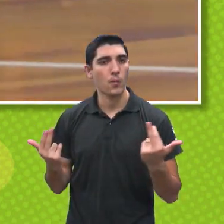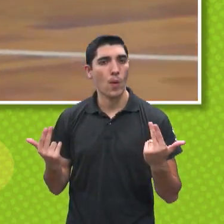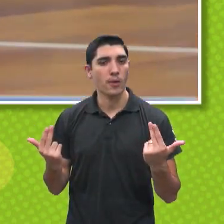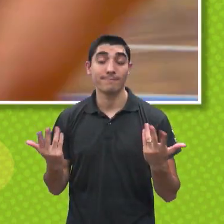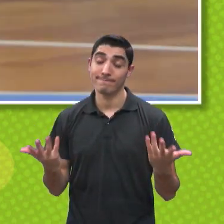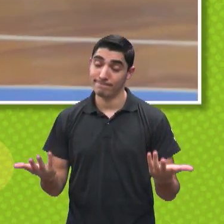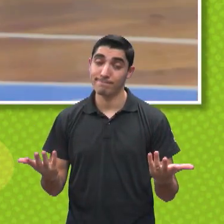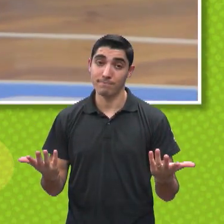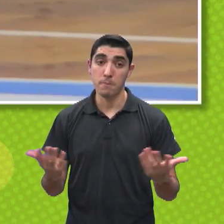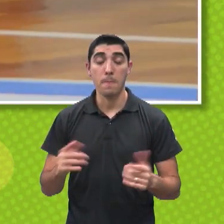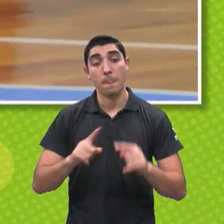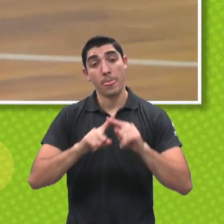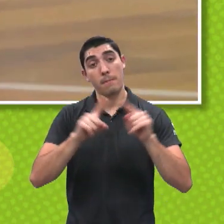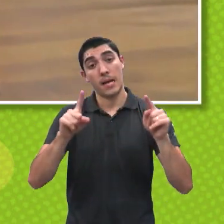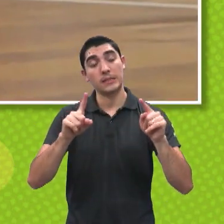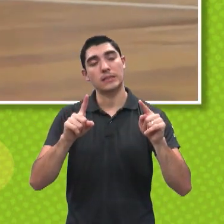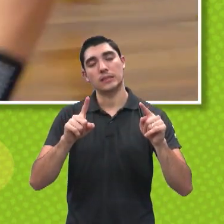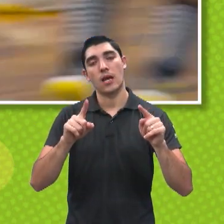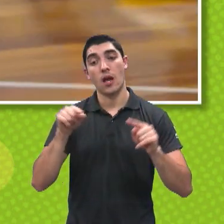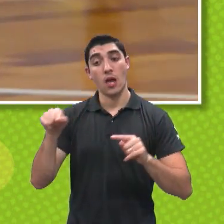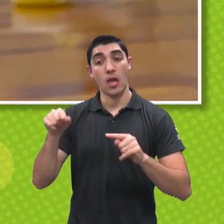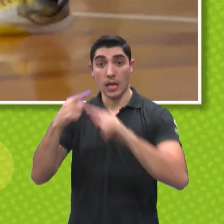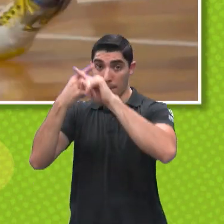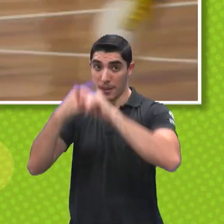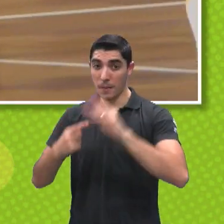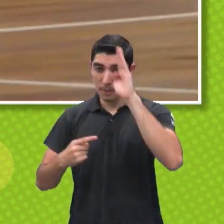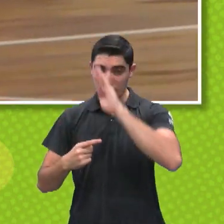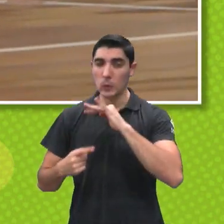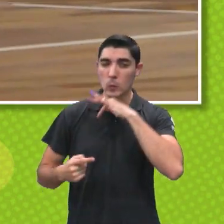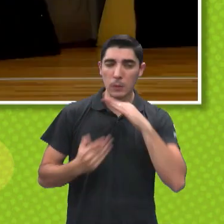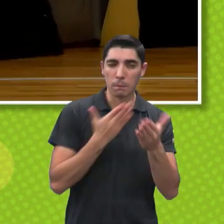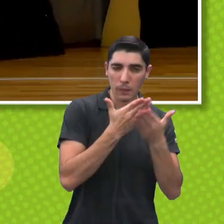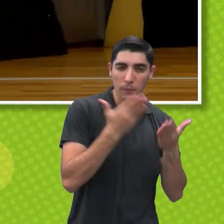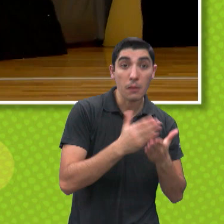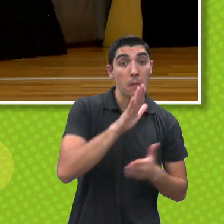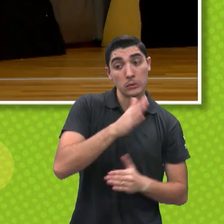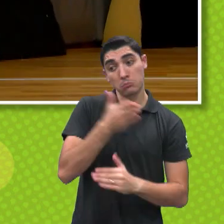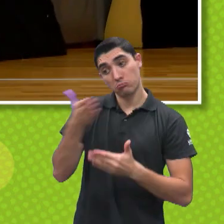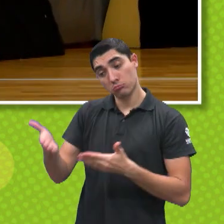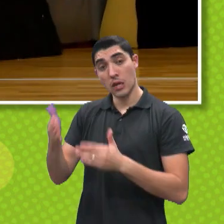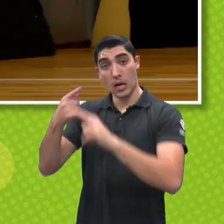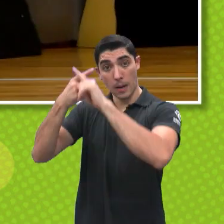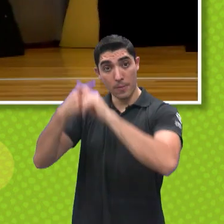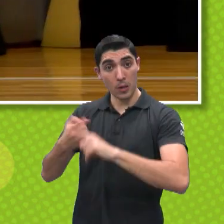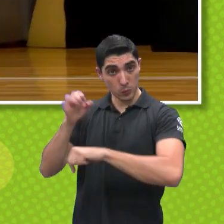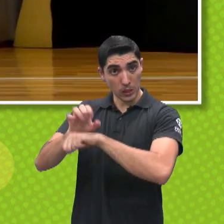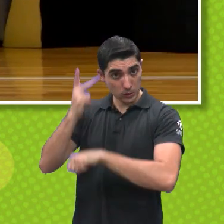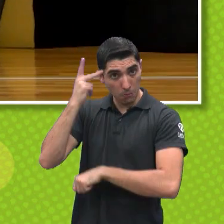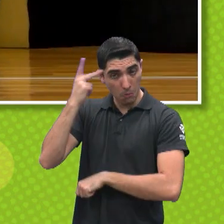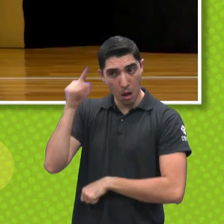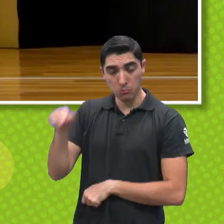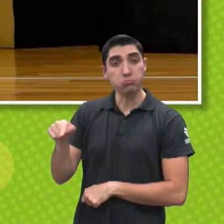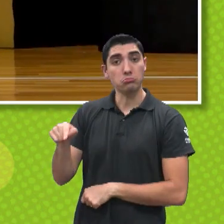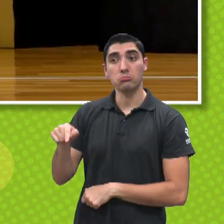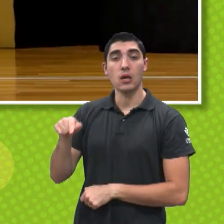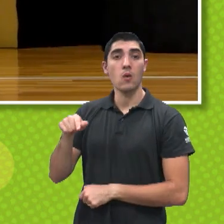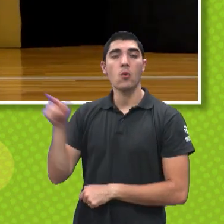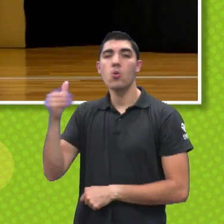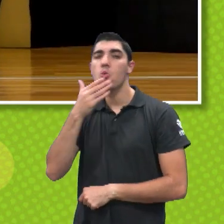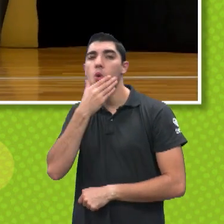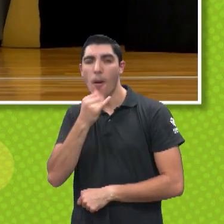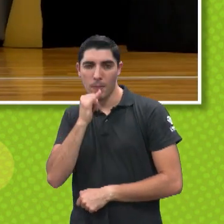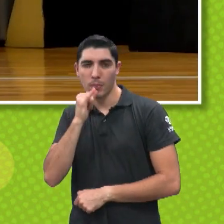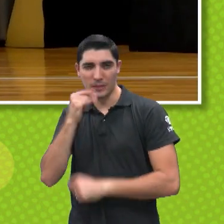mas no Campeonato Paulista é outro campeonato, né? O São José que venceu o Campos do Jordão por 8-0, né? O masculino venceu por 8-0